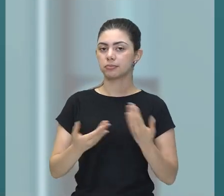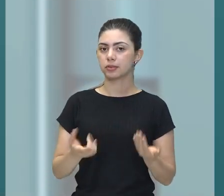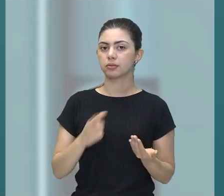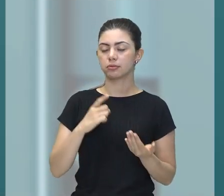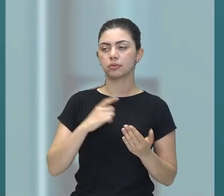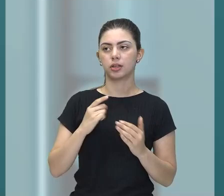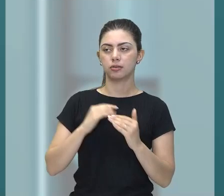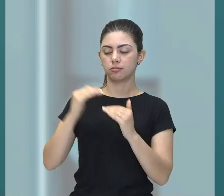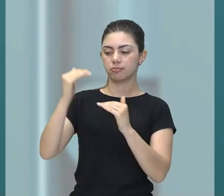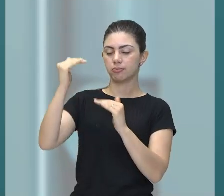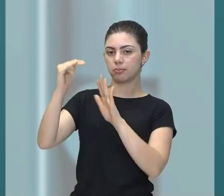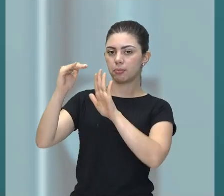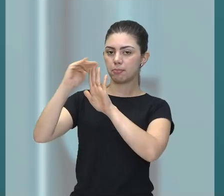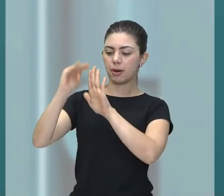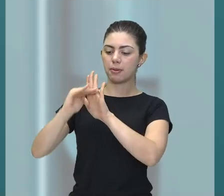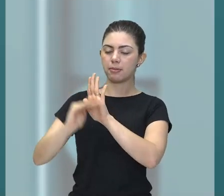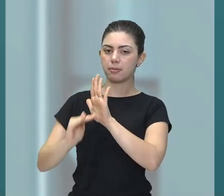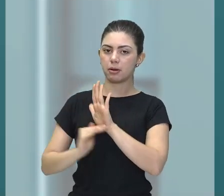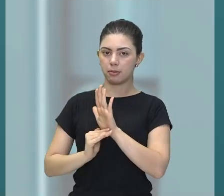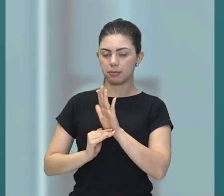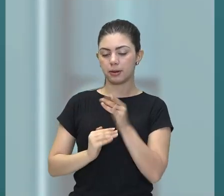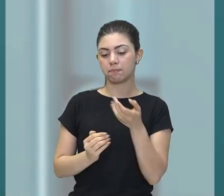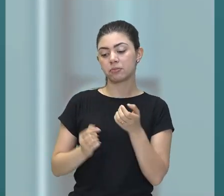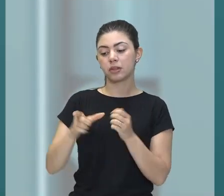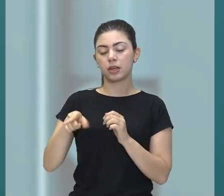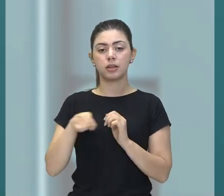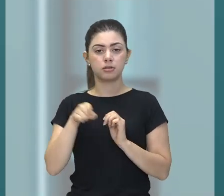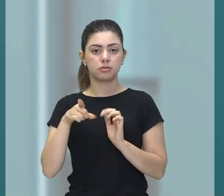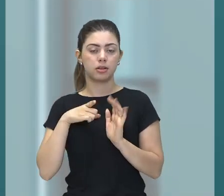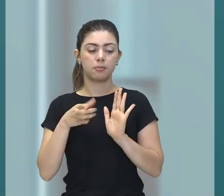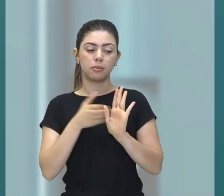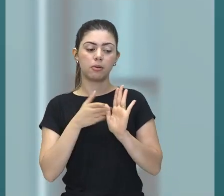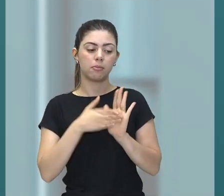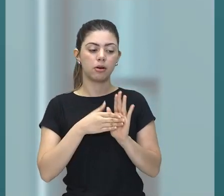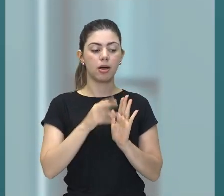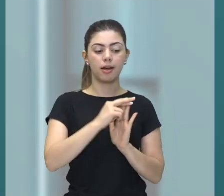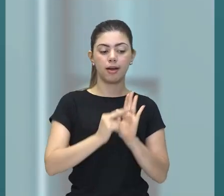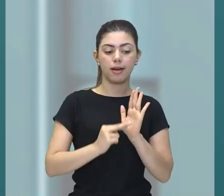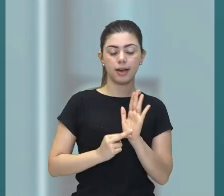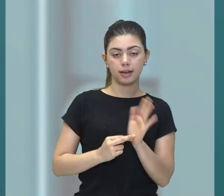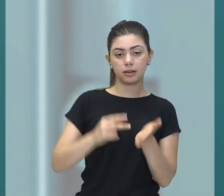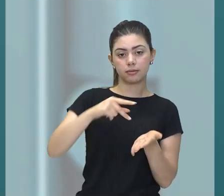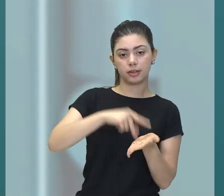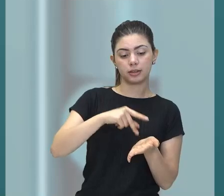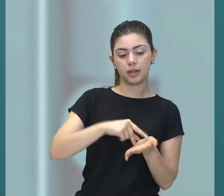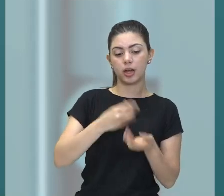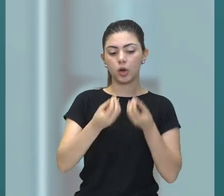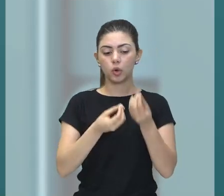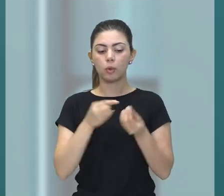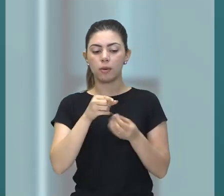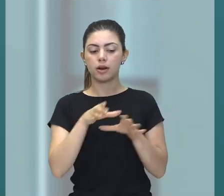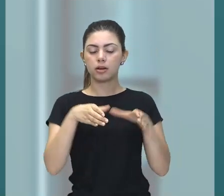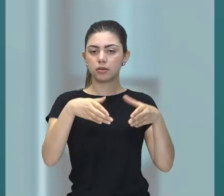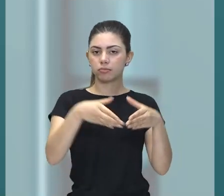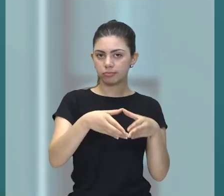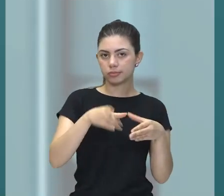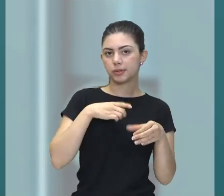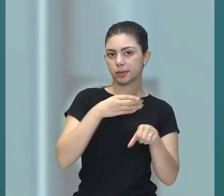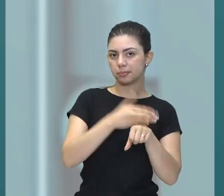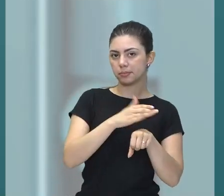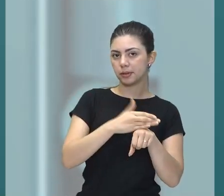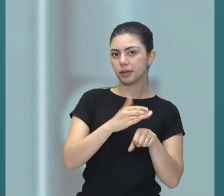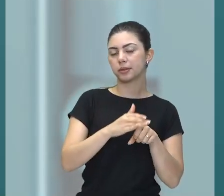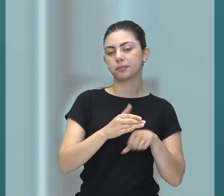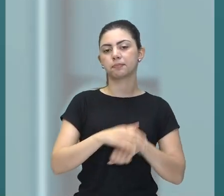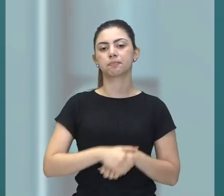hierarquia, que definem e propõem normas e regras oficiais para a prática daquele jogo. De tal maneira